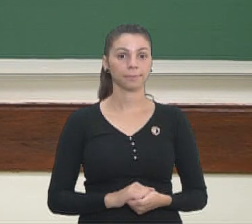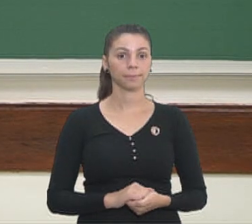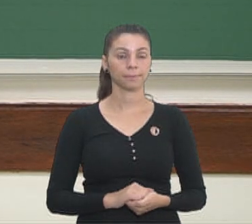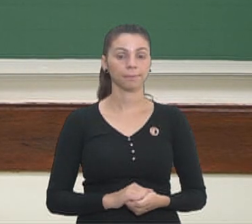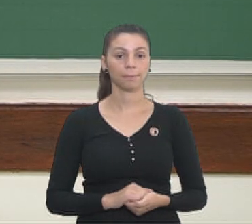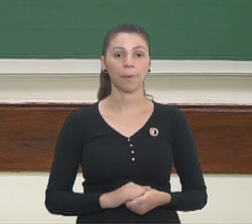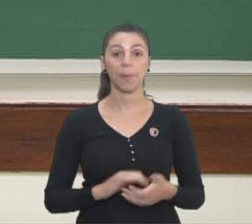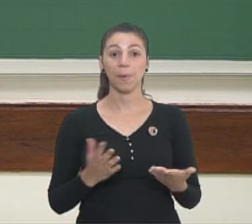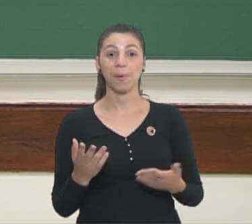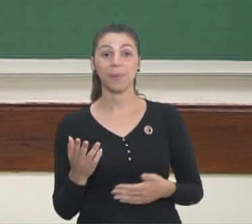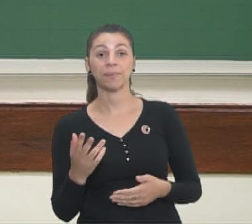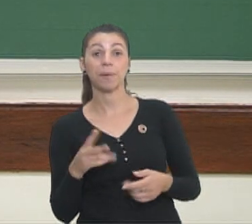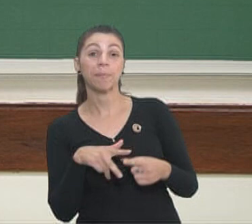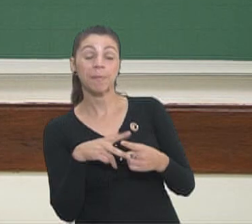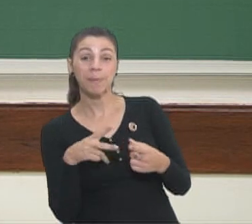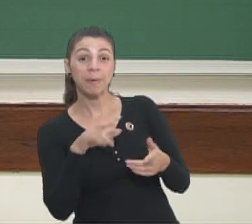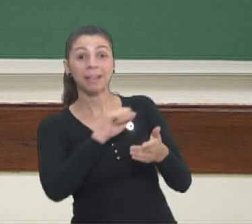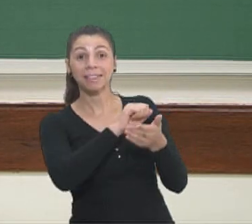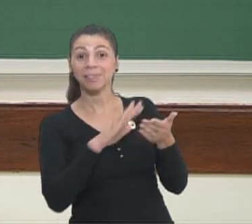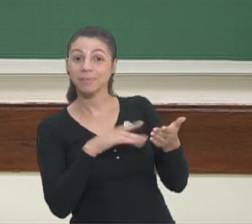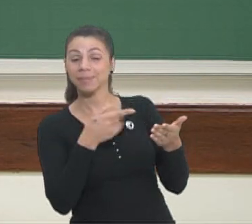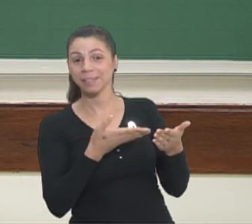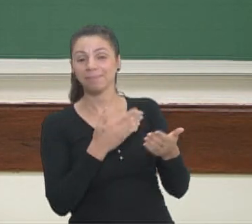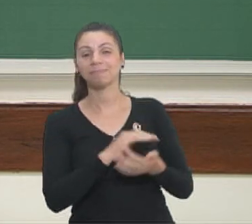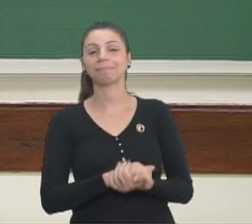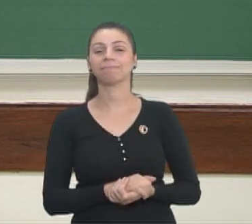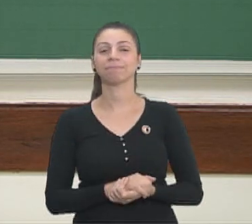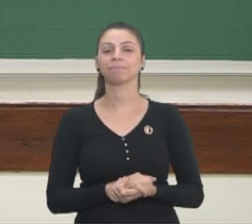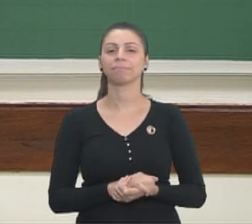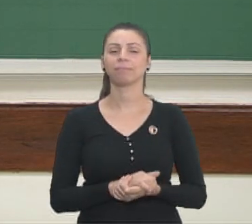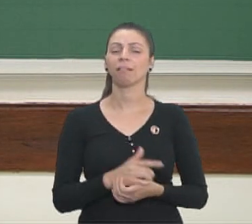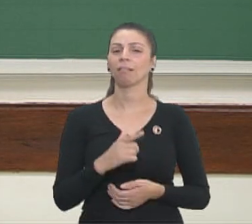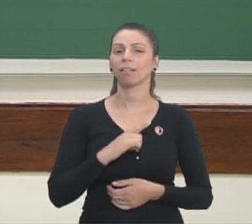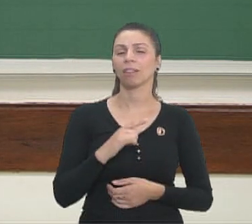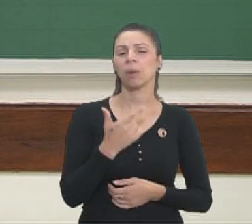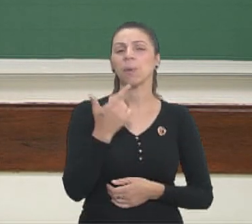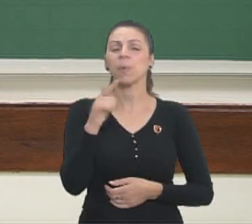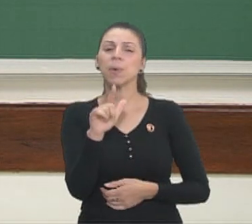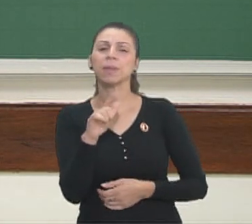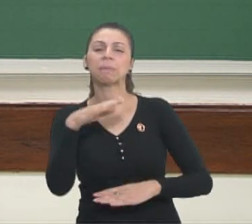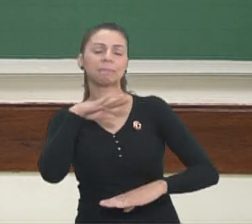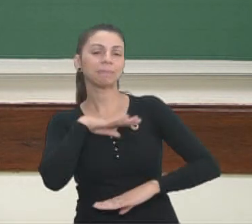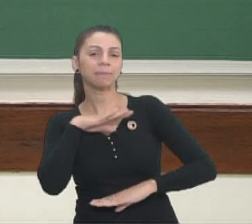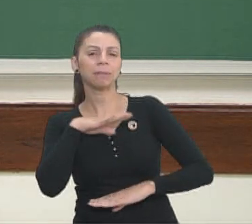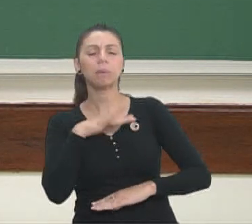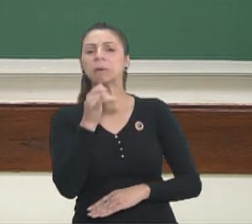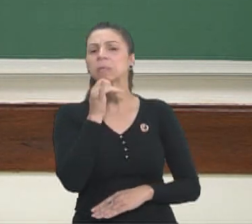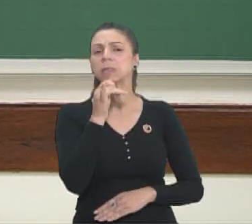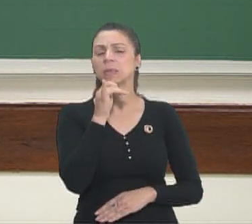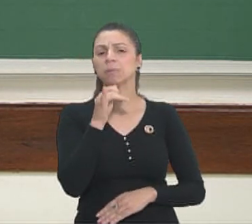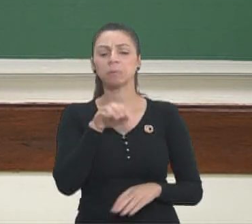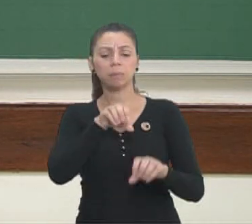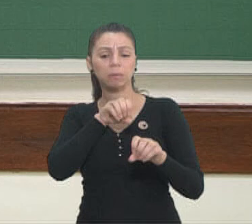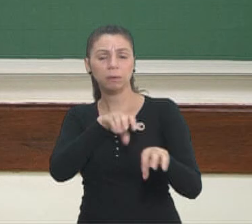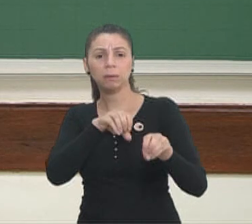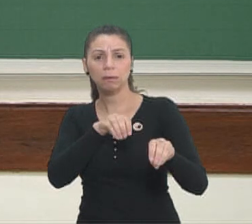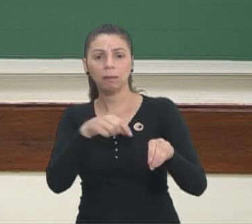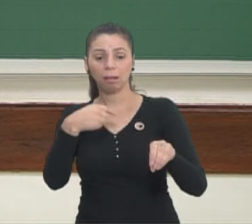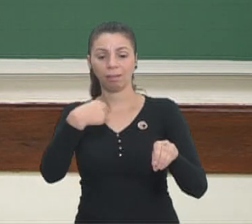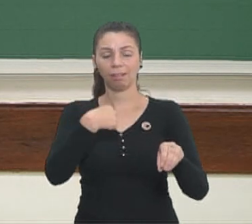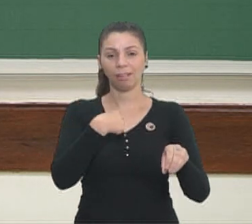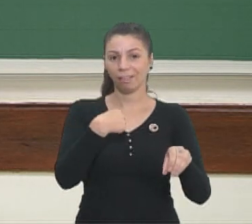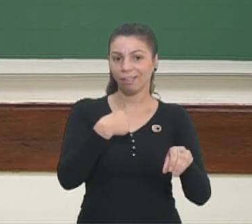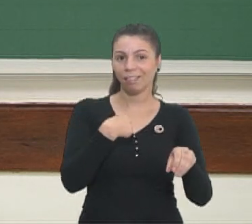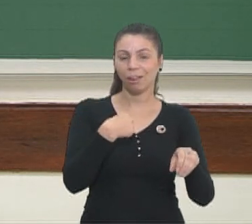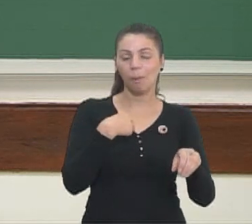Vamos corrigindo então esta questão. Bem, tem outros motivos. Exemplo, educação. Eu mesma tinha